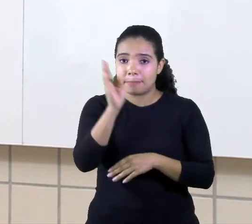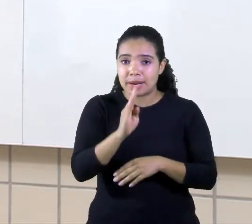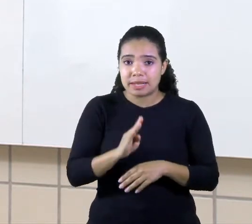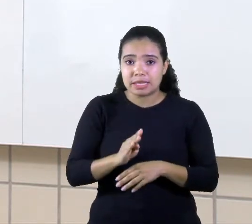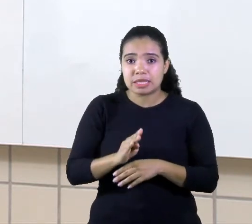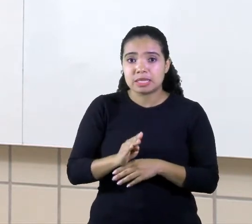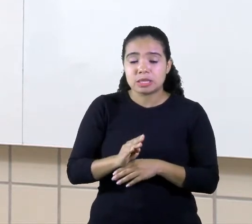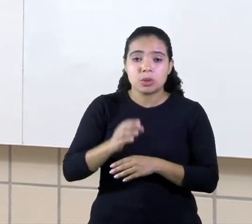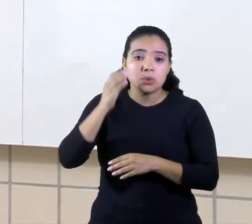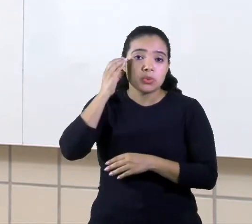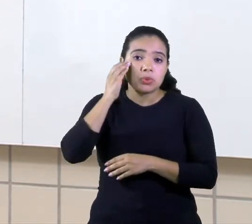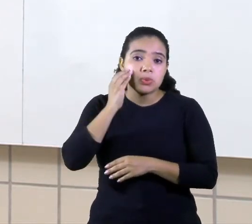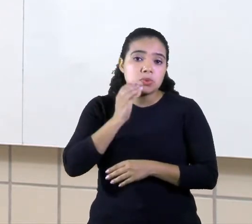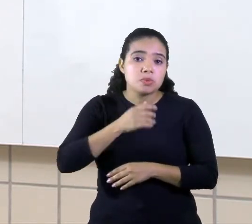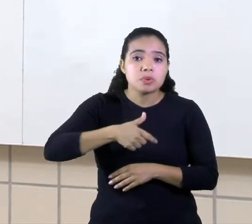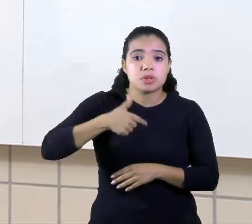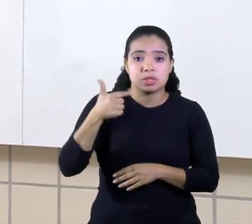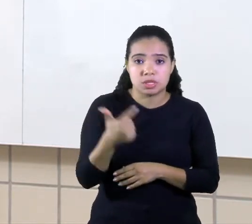Pedro II,